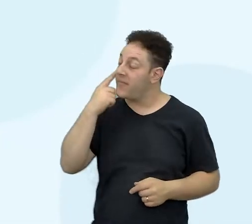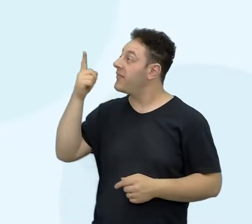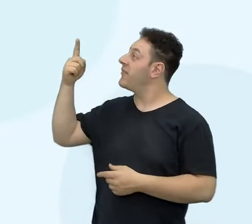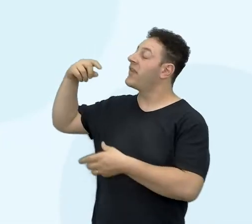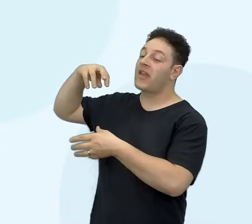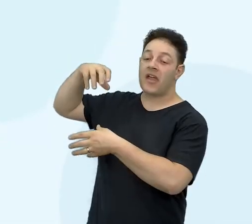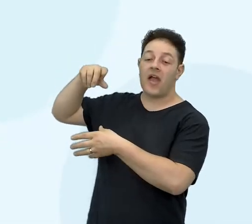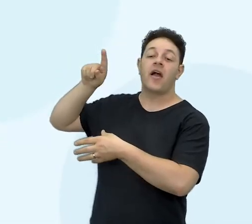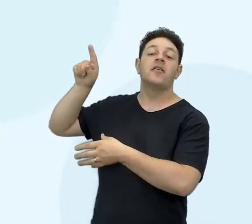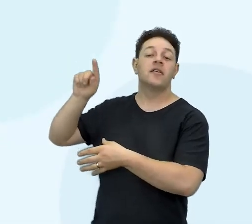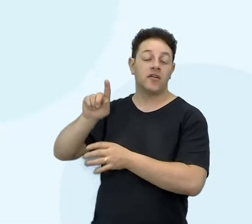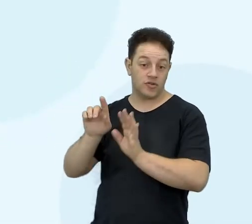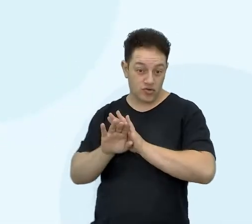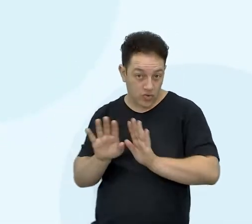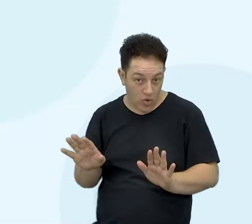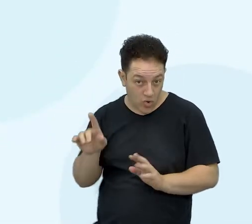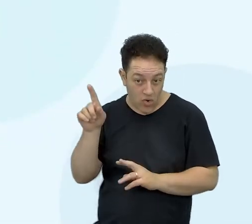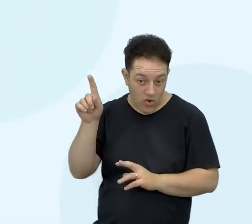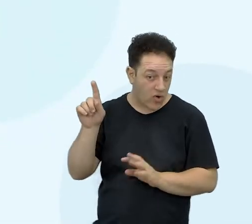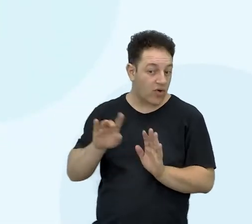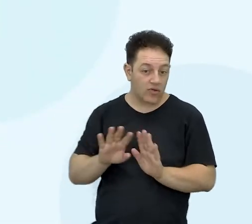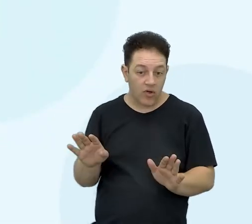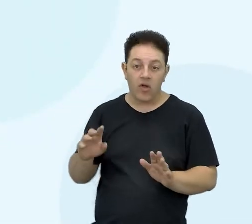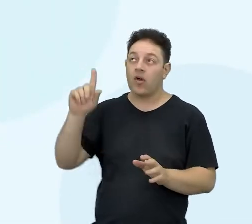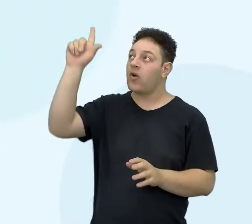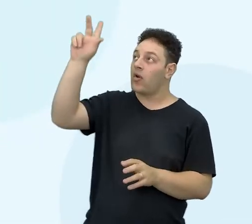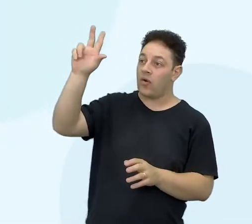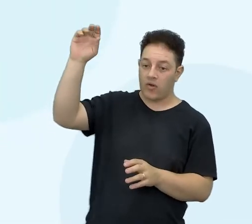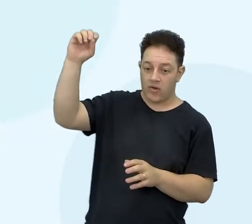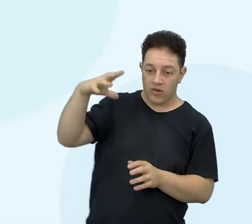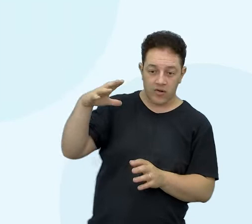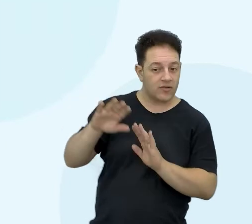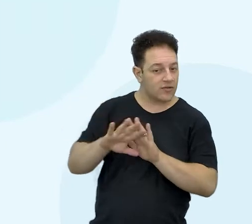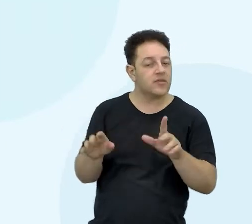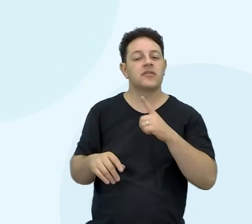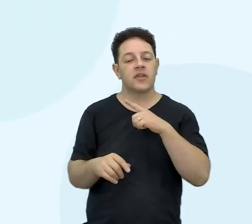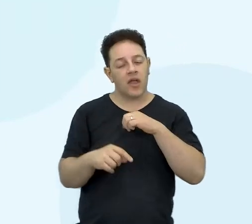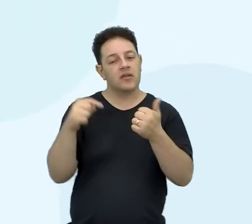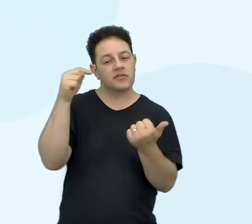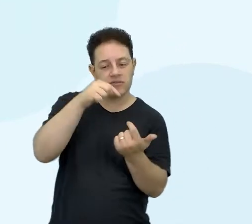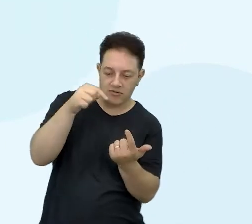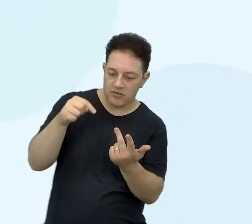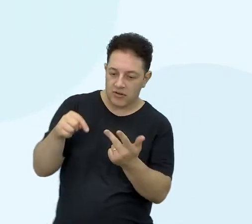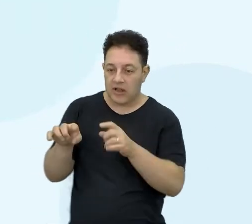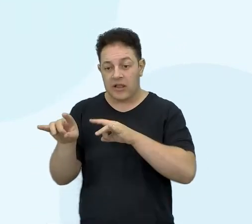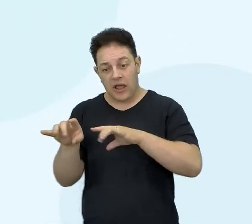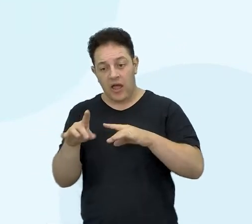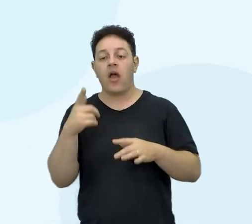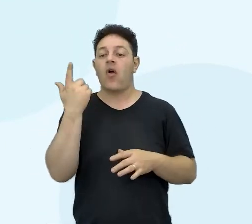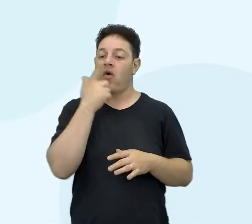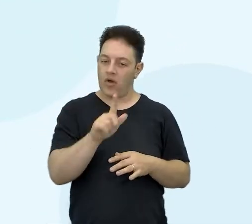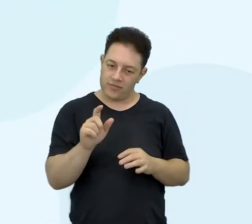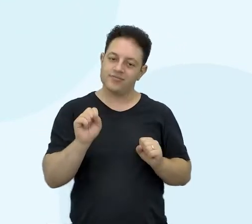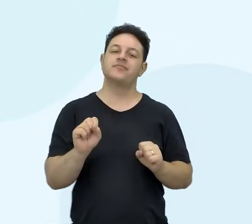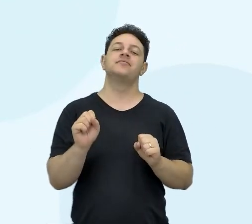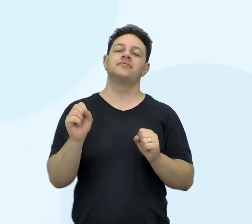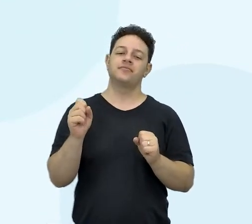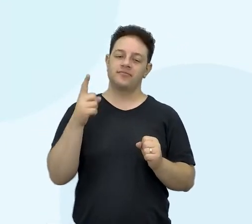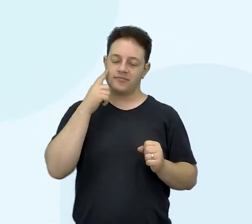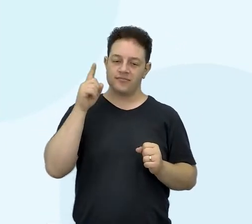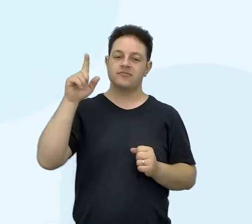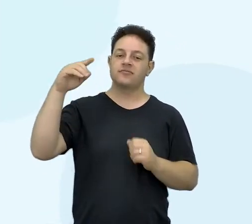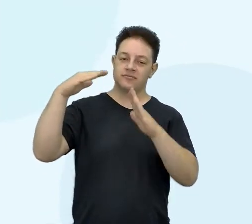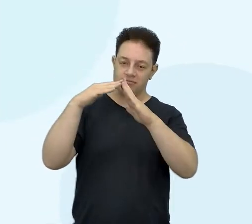também. Então, não é só isso, né? Não é só a luz, tem todas essas condições técnicas e agora sim a gente pode trazer a